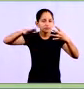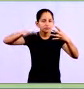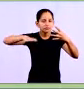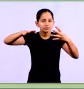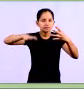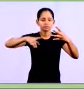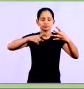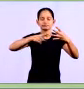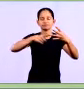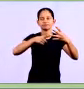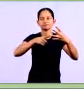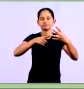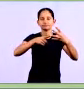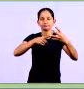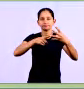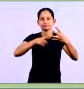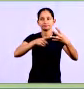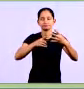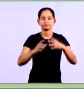Vamos mudar aqui.